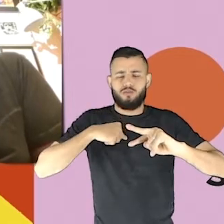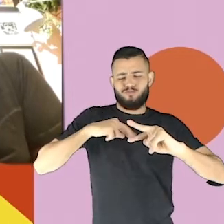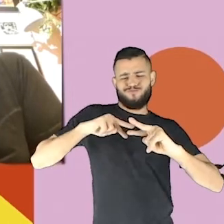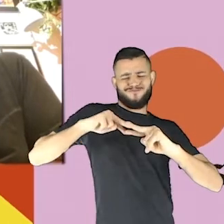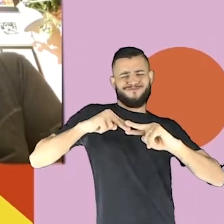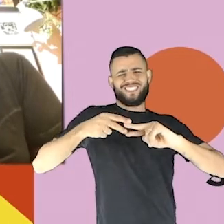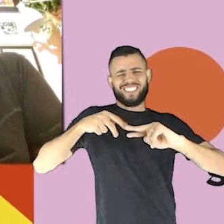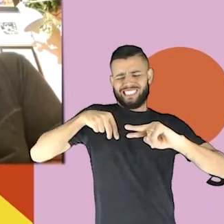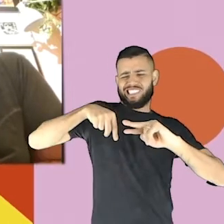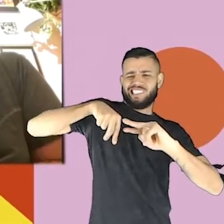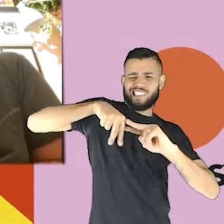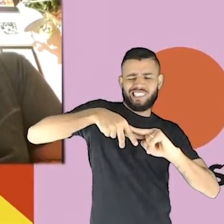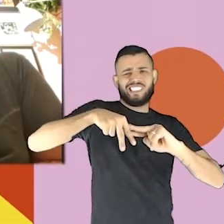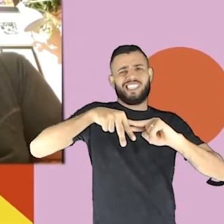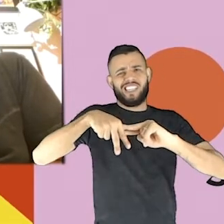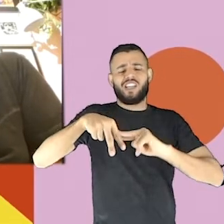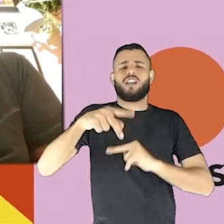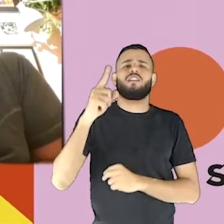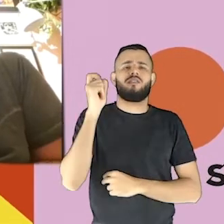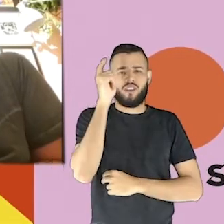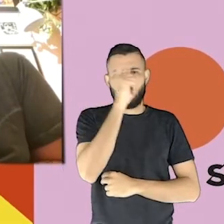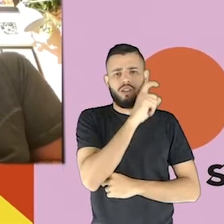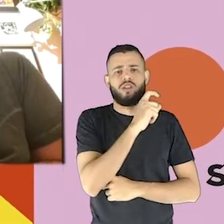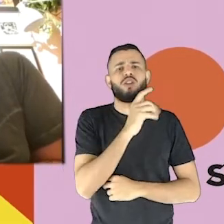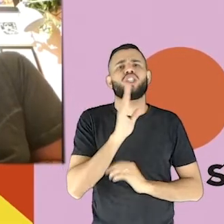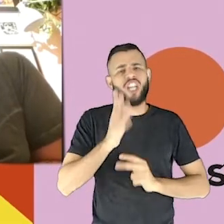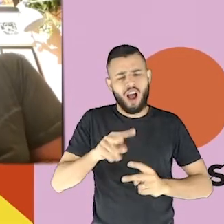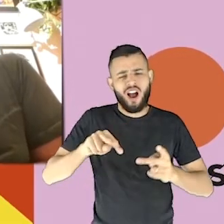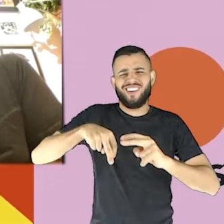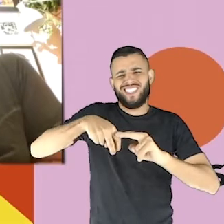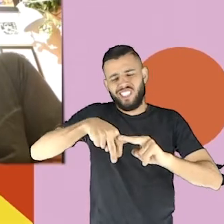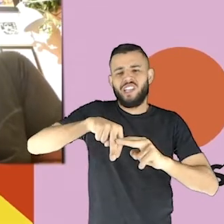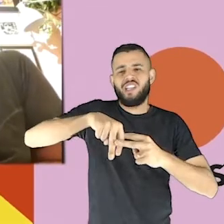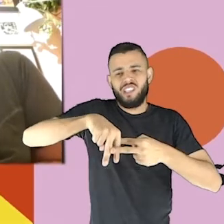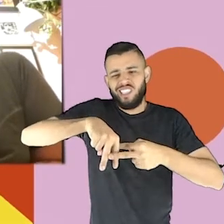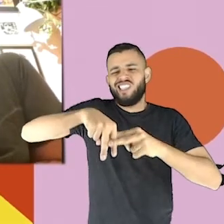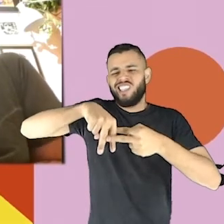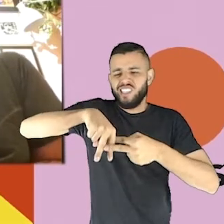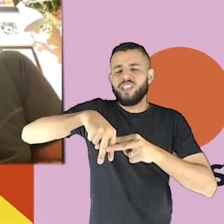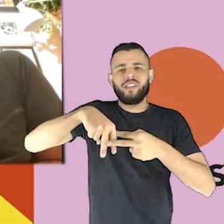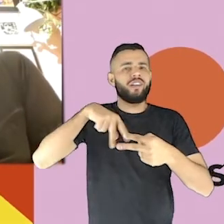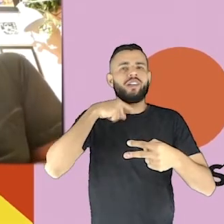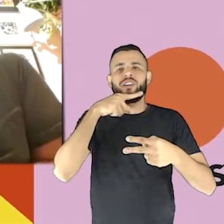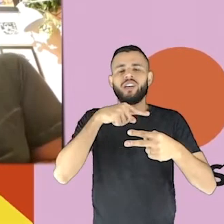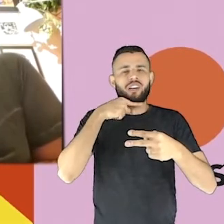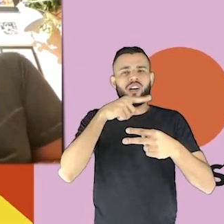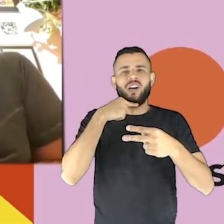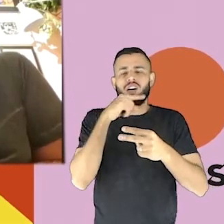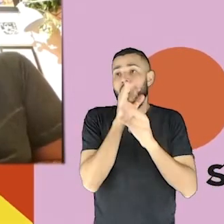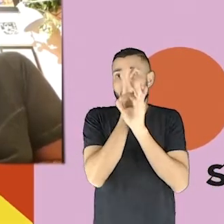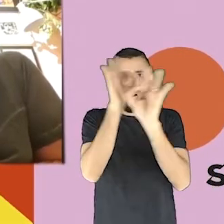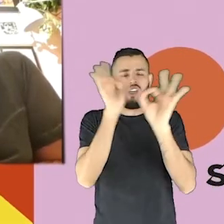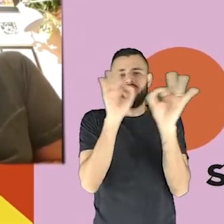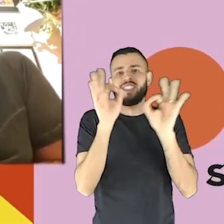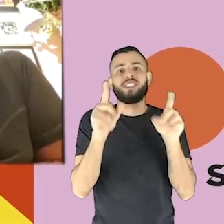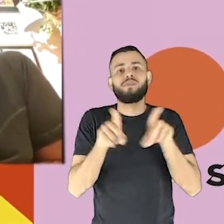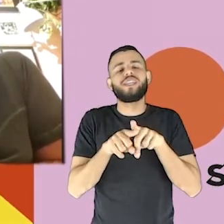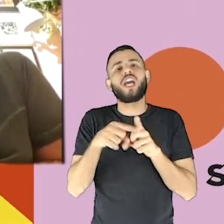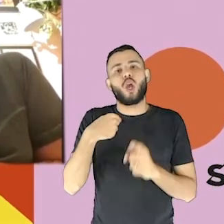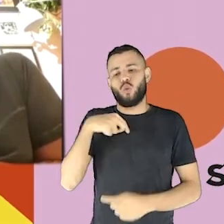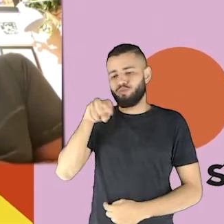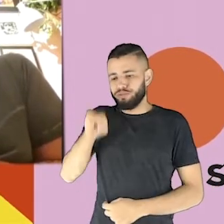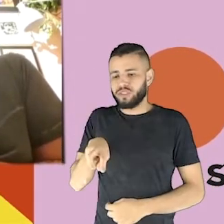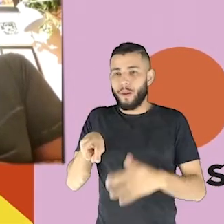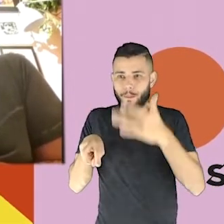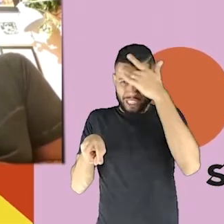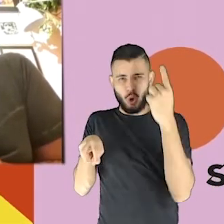tipo, torcendo, tipo, por favor, nem cala, porque eu já entalei duas vezes e foi horrível. Tem esse lance também de ninguém querer sentar do